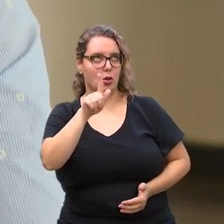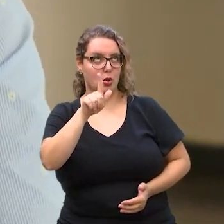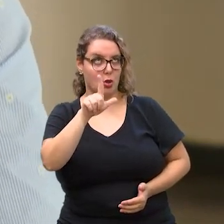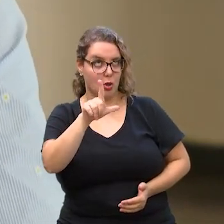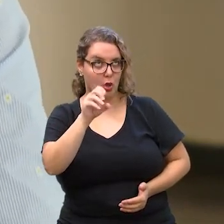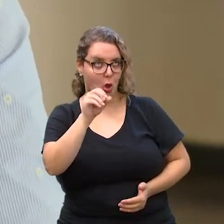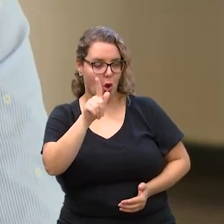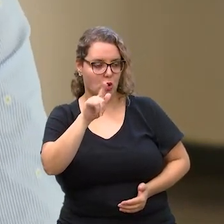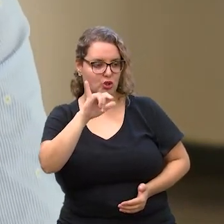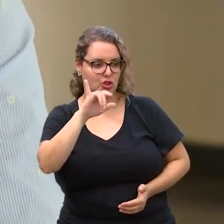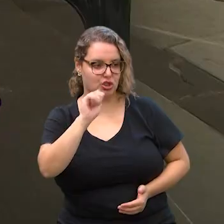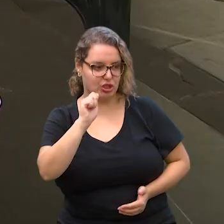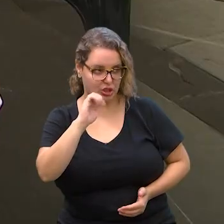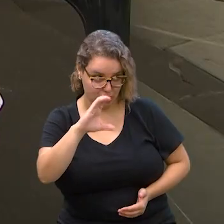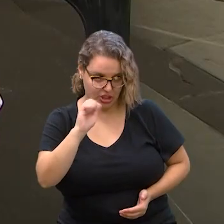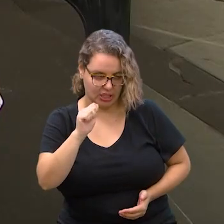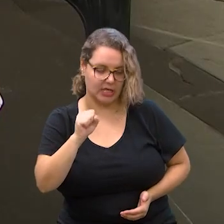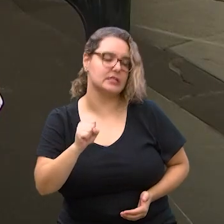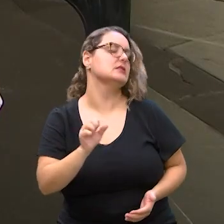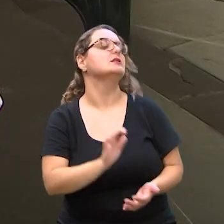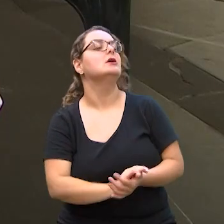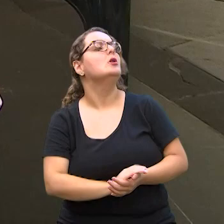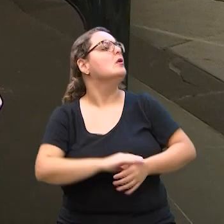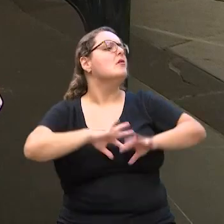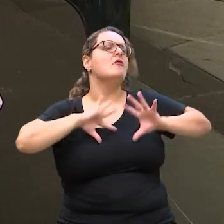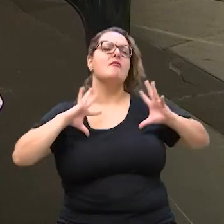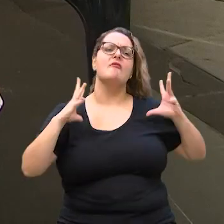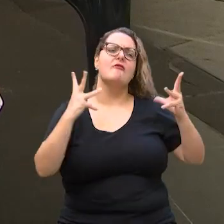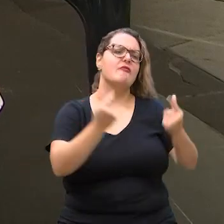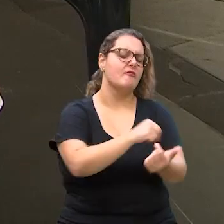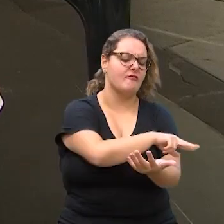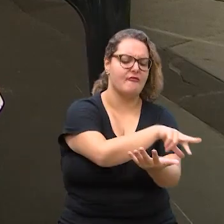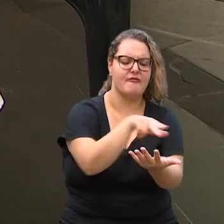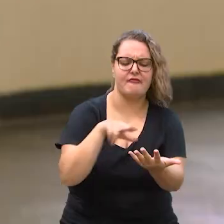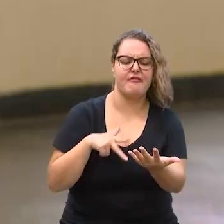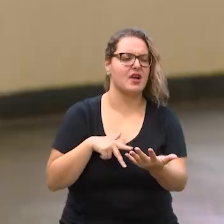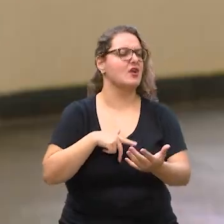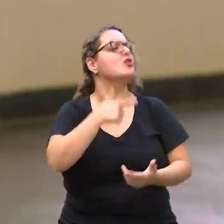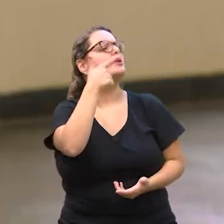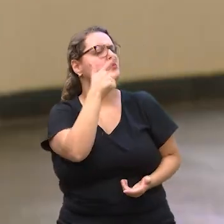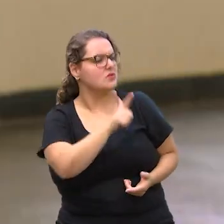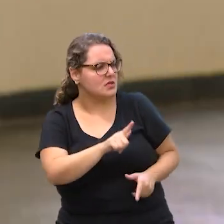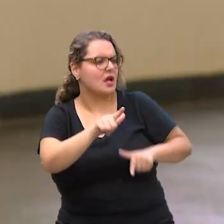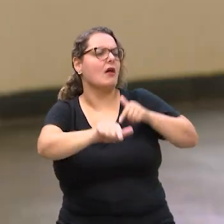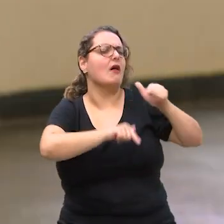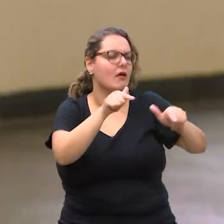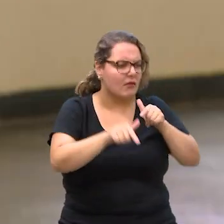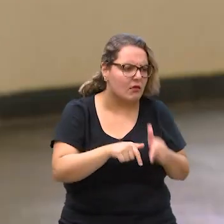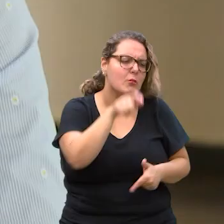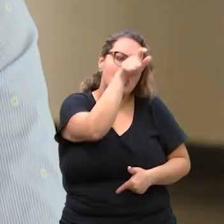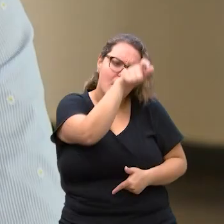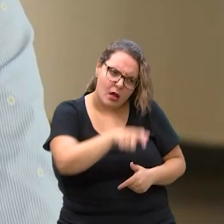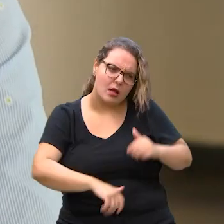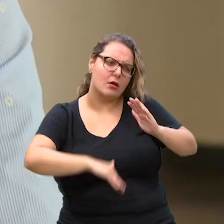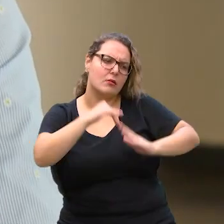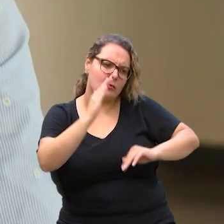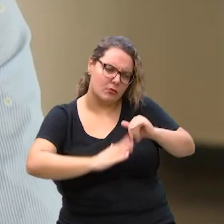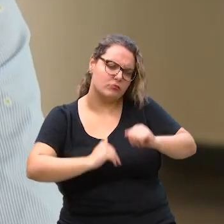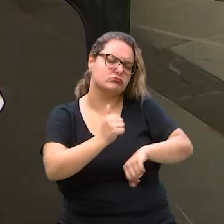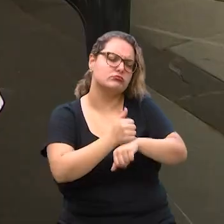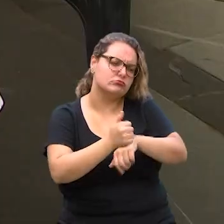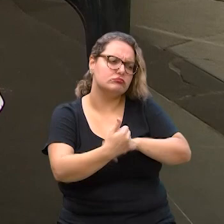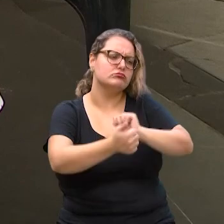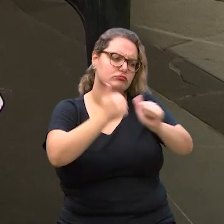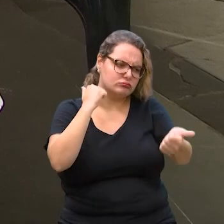possíveis, todas as abordagens são possíveis de trabalhar com o esporte. Então, um psicanalista de outras pode fazer... Isso, tranquilamente. Pode